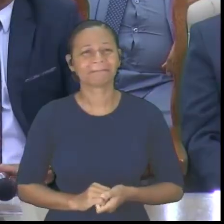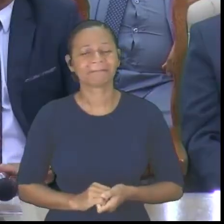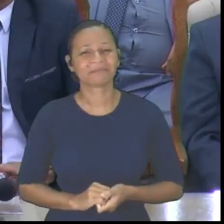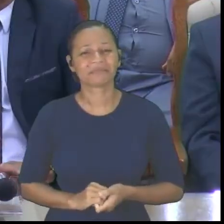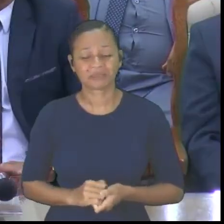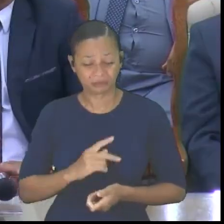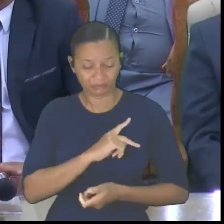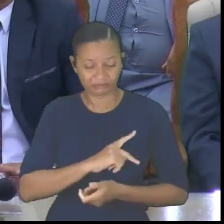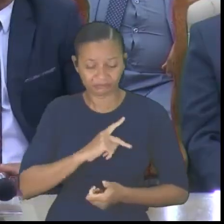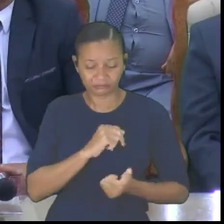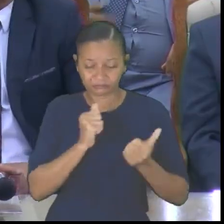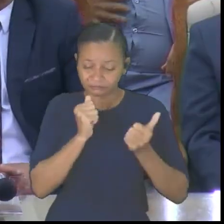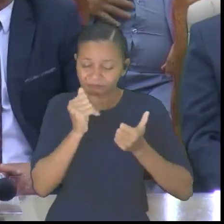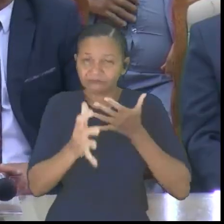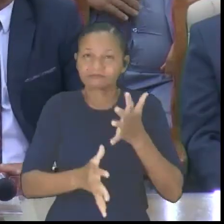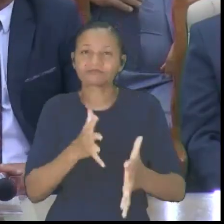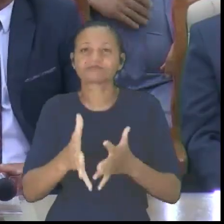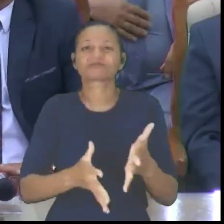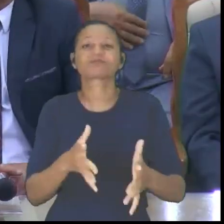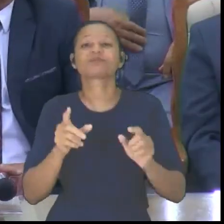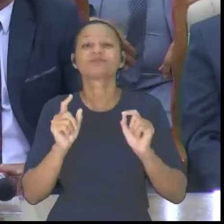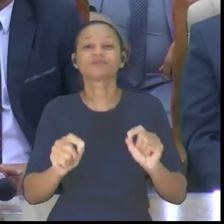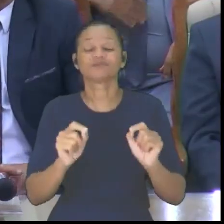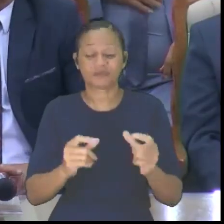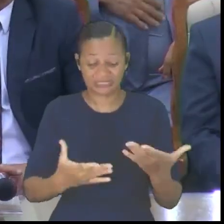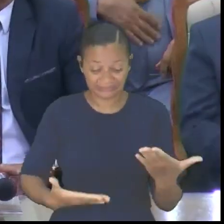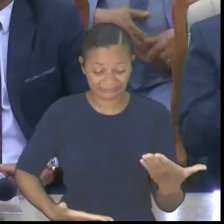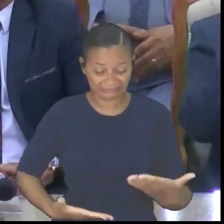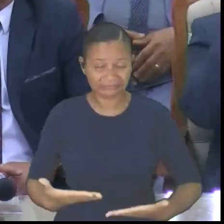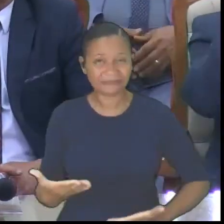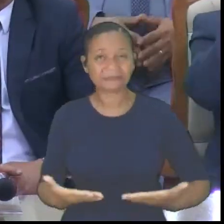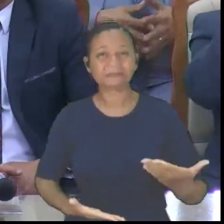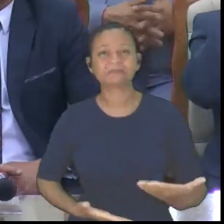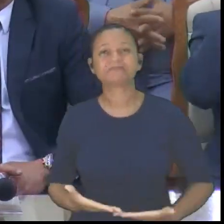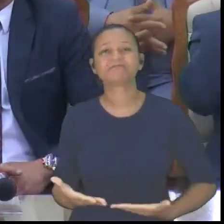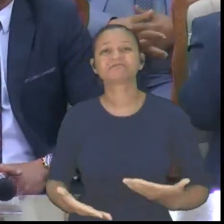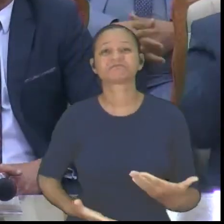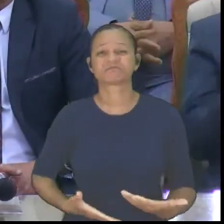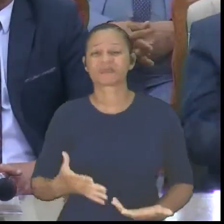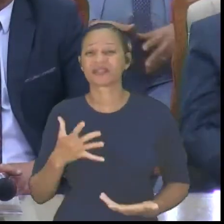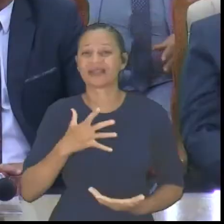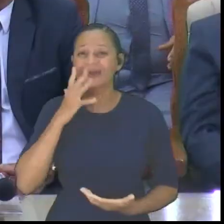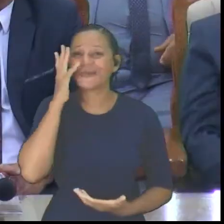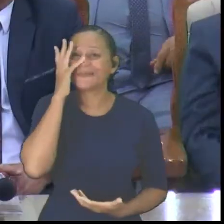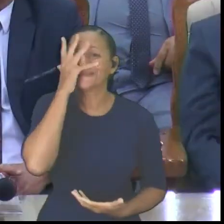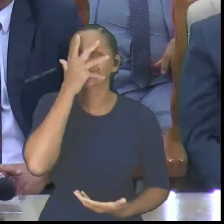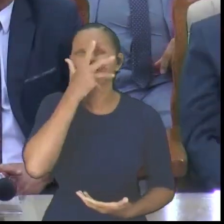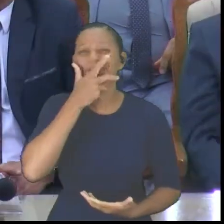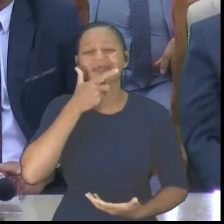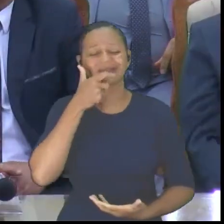O que Paulo está dizendo aqui é que servir é uma beleza que dói.